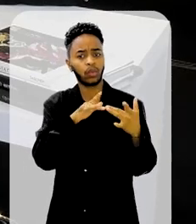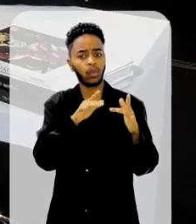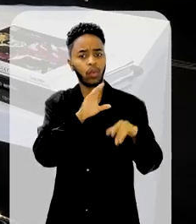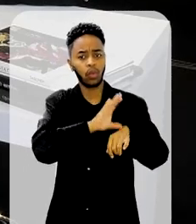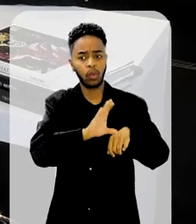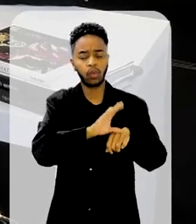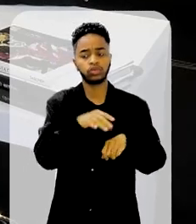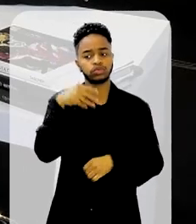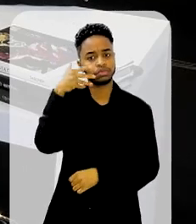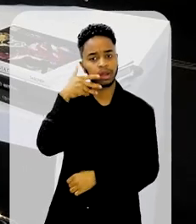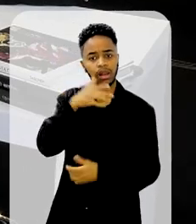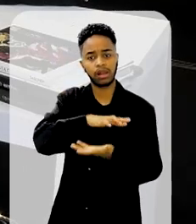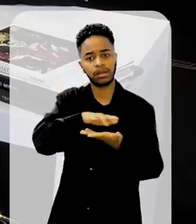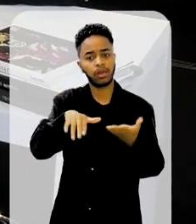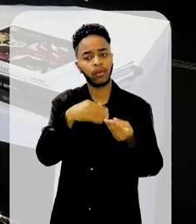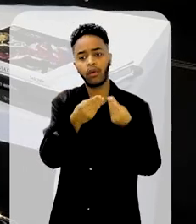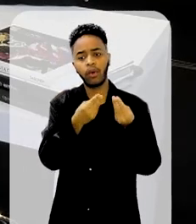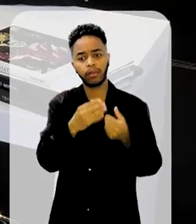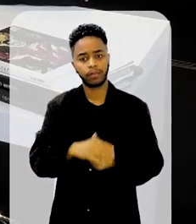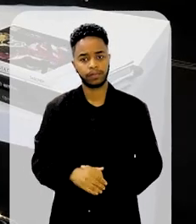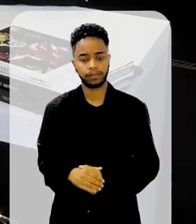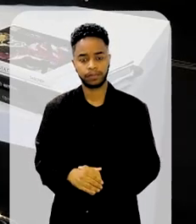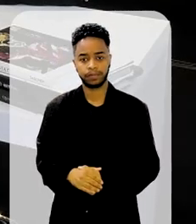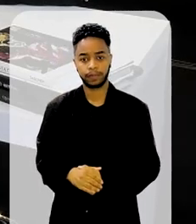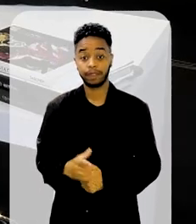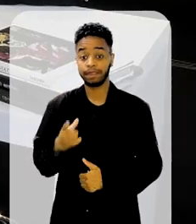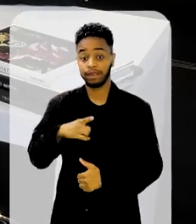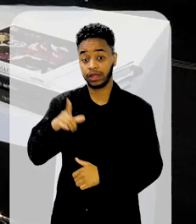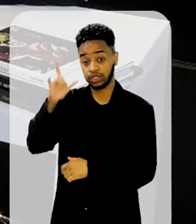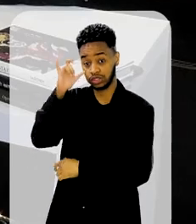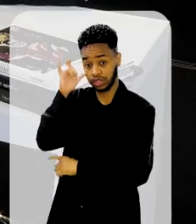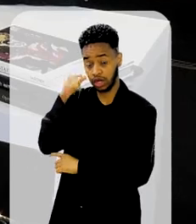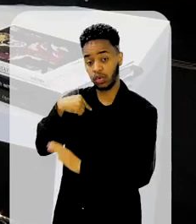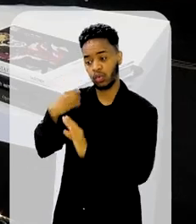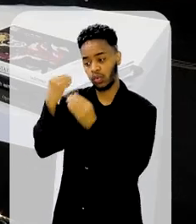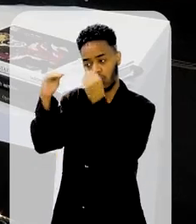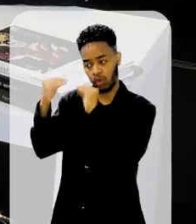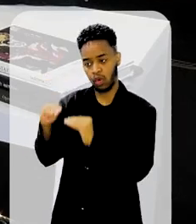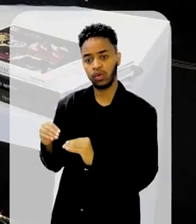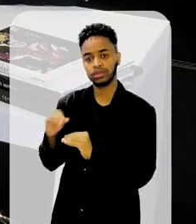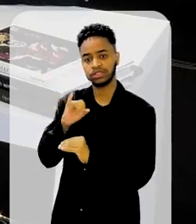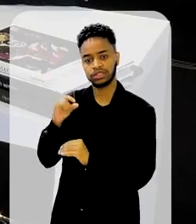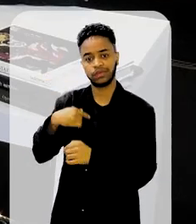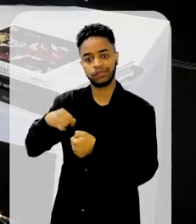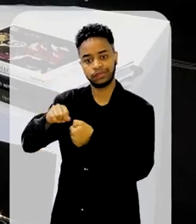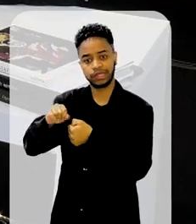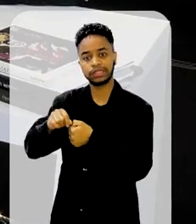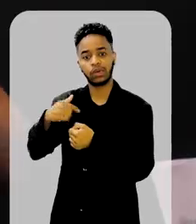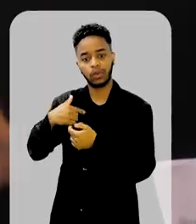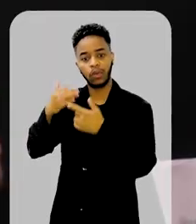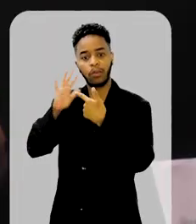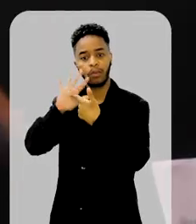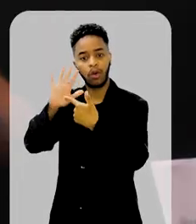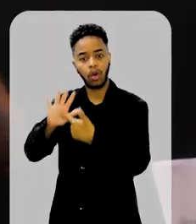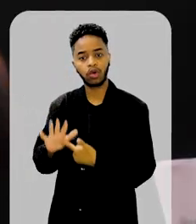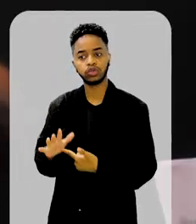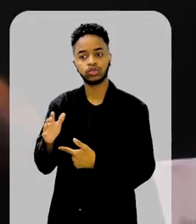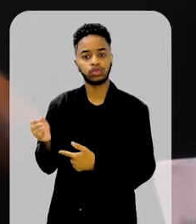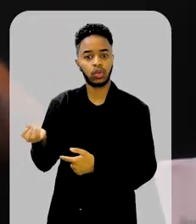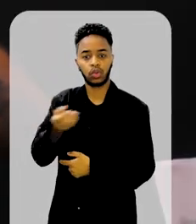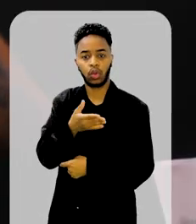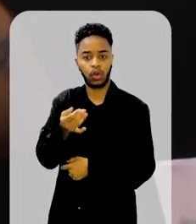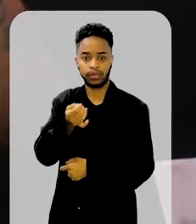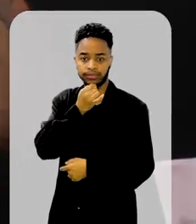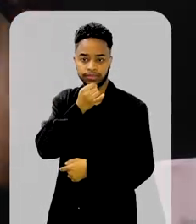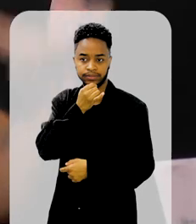esses teus cursos as suas palestras Você tem algum eu na na minha página no Instagram eu sempre coloco como eu vou fazendo Eu sempre tô colocando ali os novos